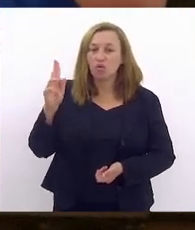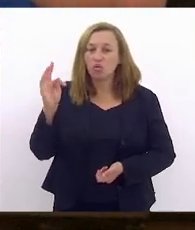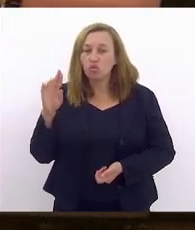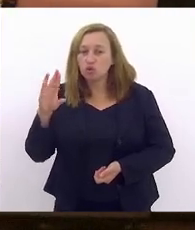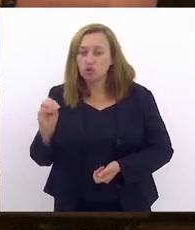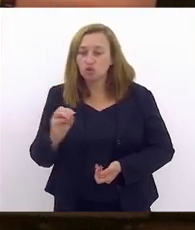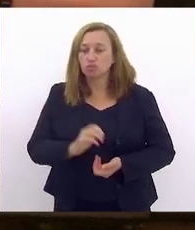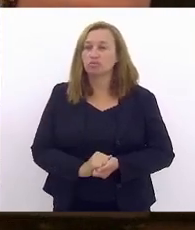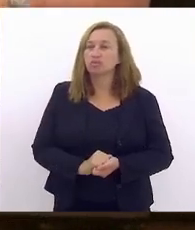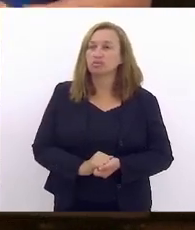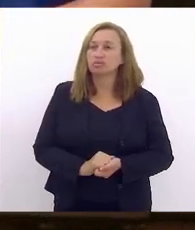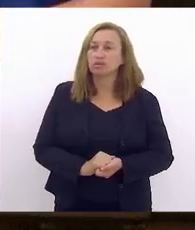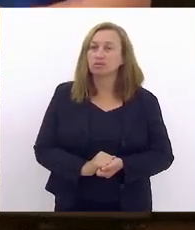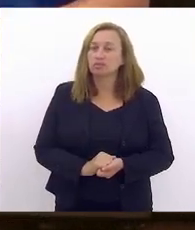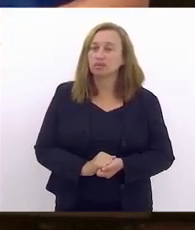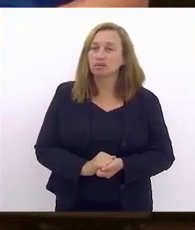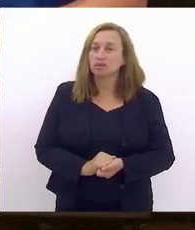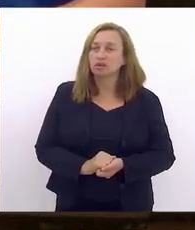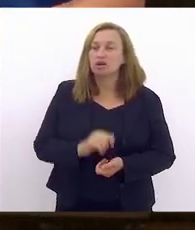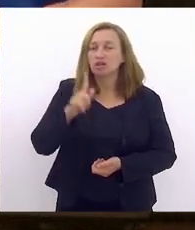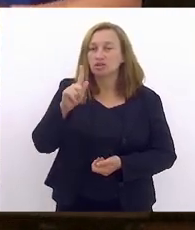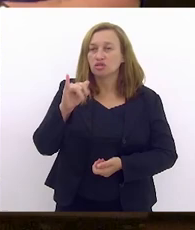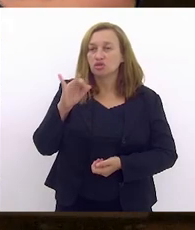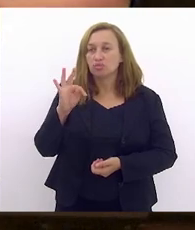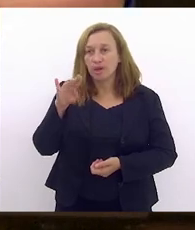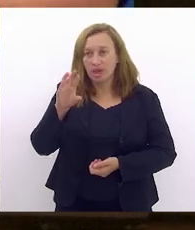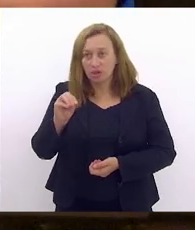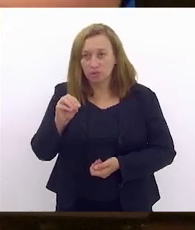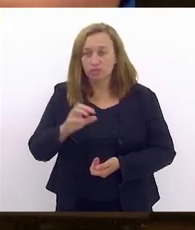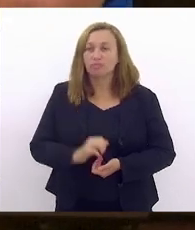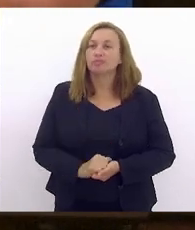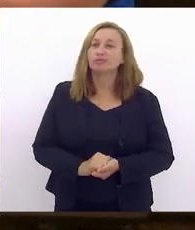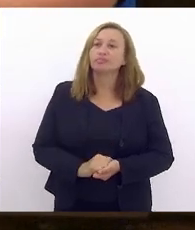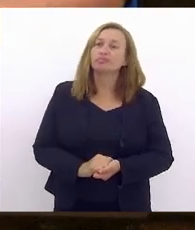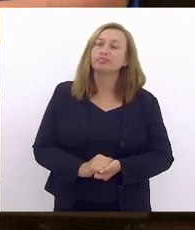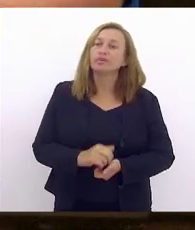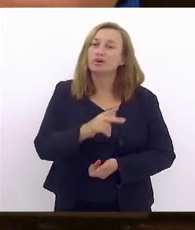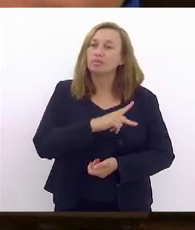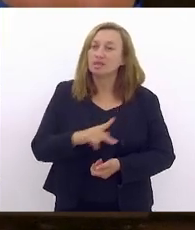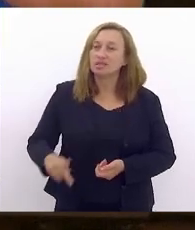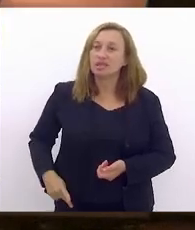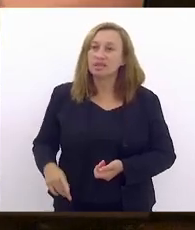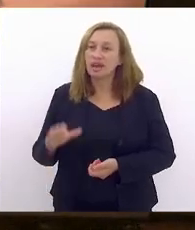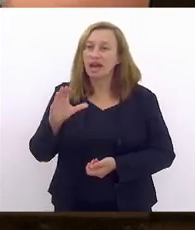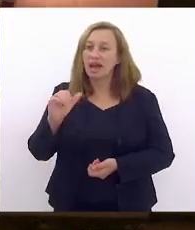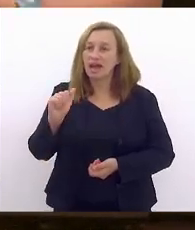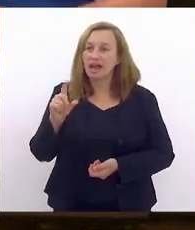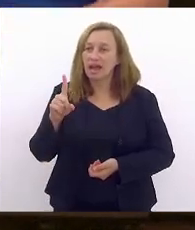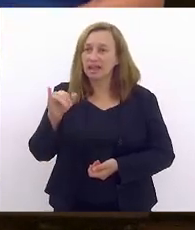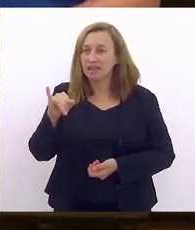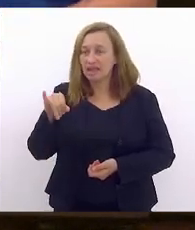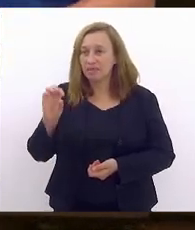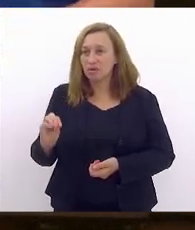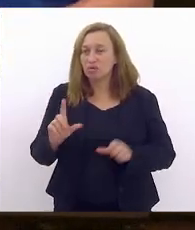Bangu. Gilberto Elias Neto, presidente da Acadêmico Jardim Bangu.